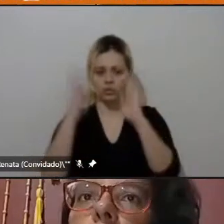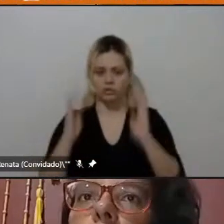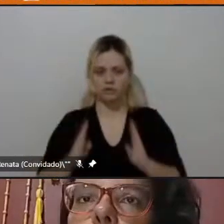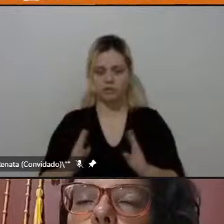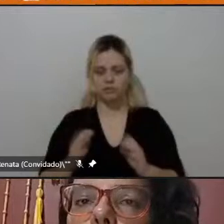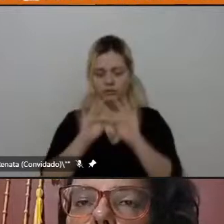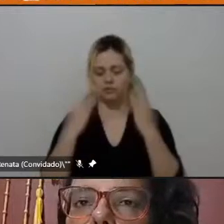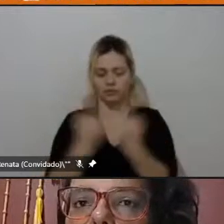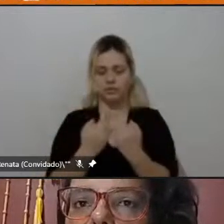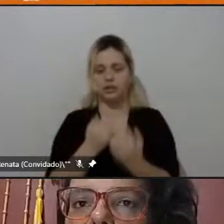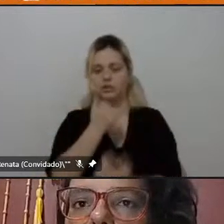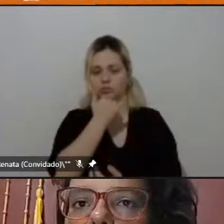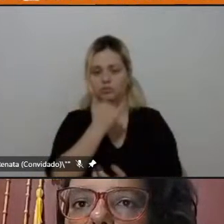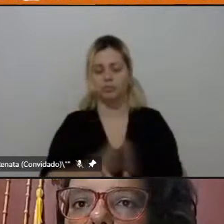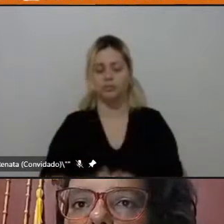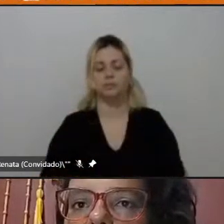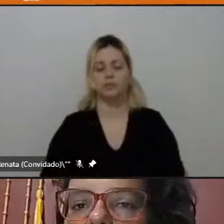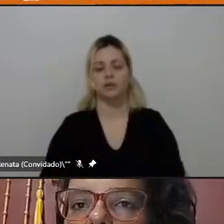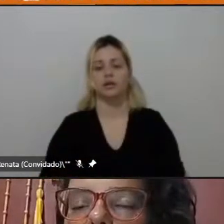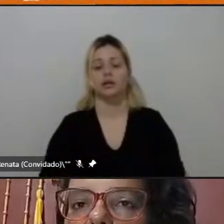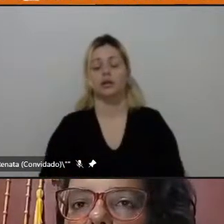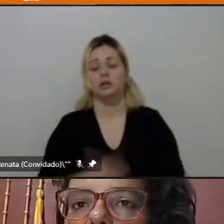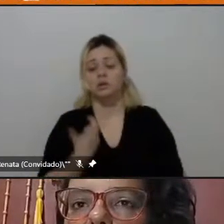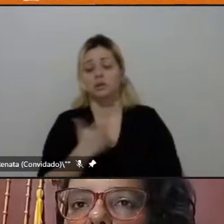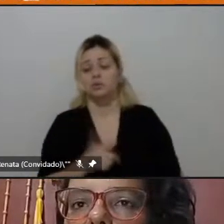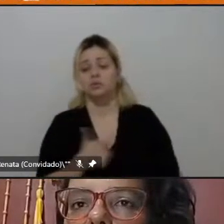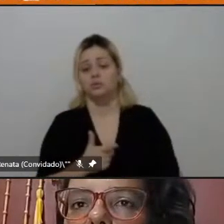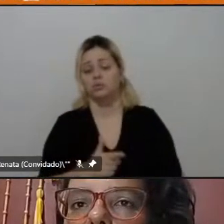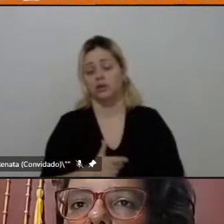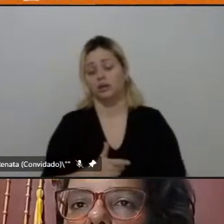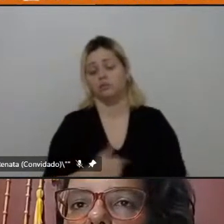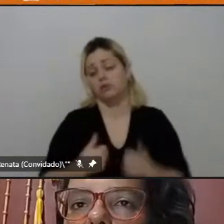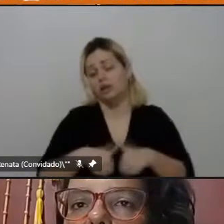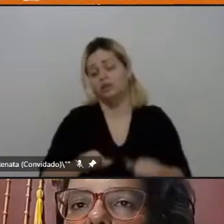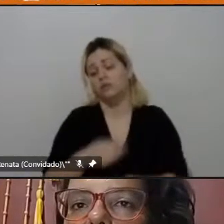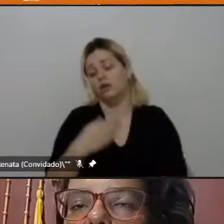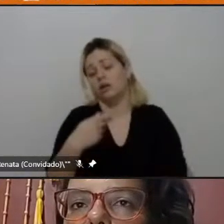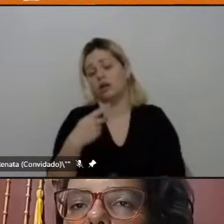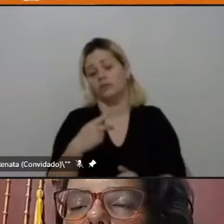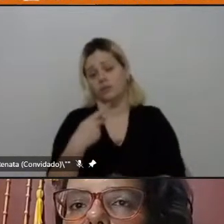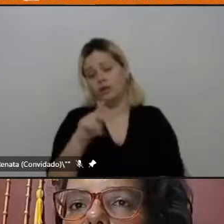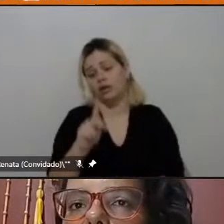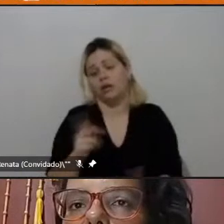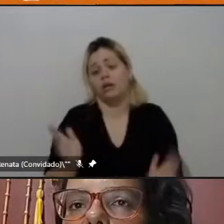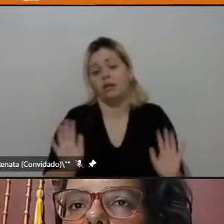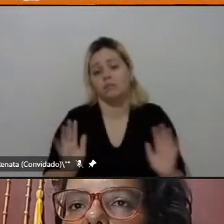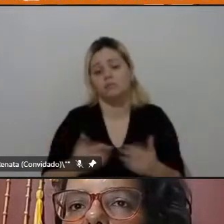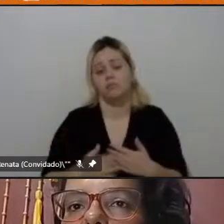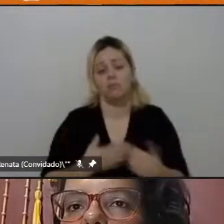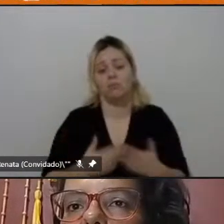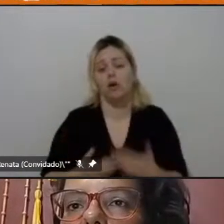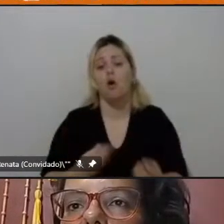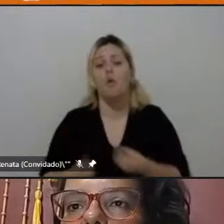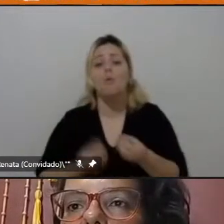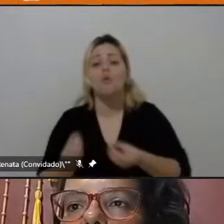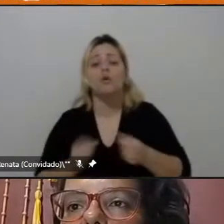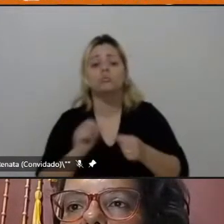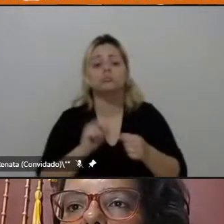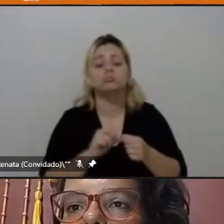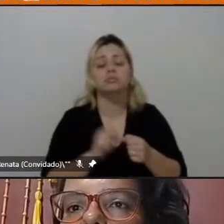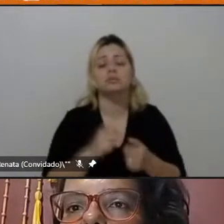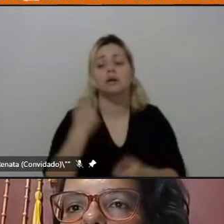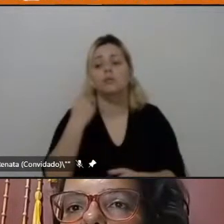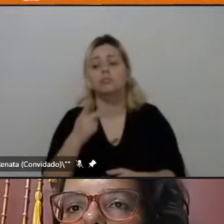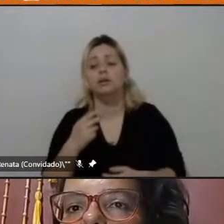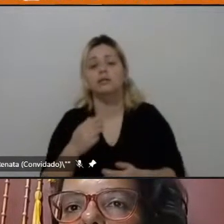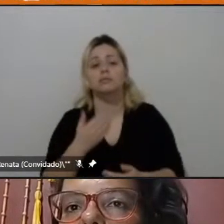as hierarquias de dominação se mantêm, né? Elas estão aí, né? Então, como a gente vai desarticular isso, né?